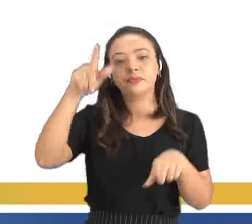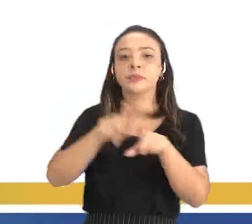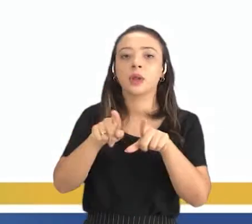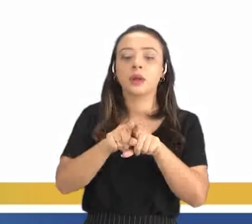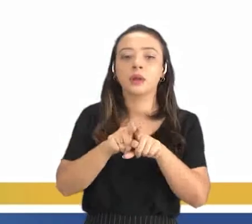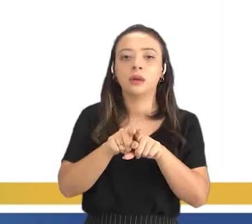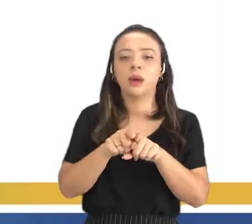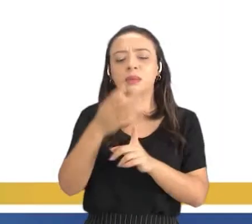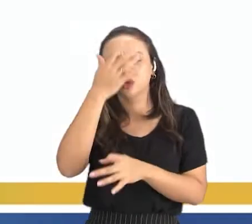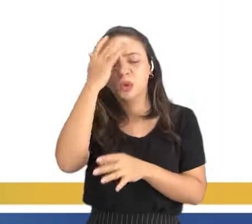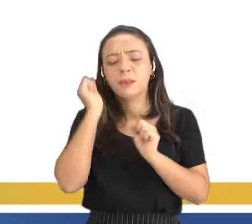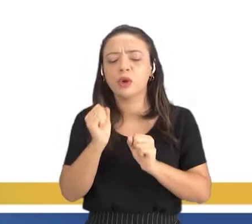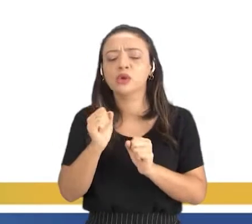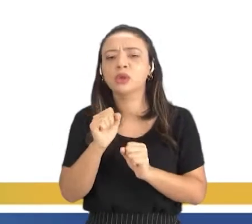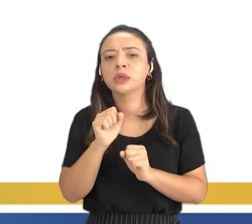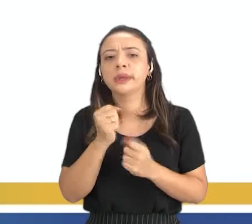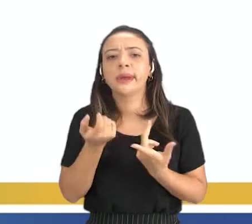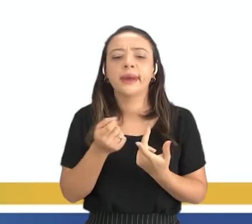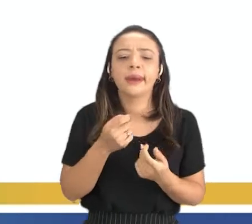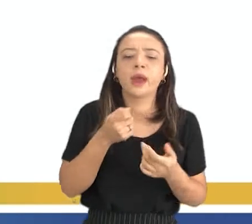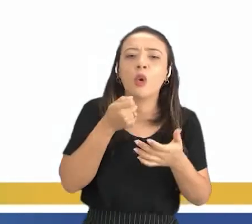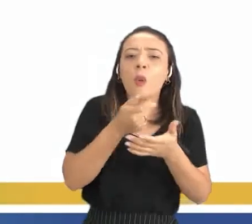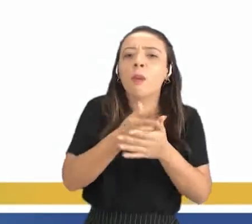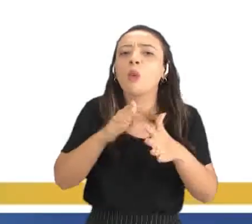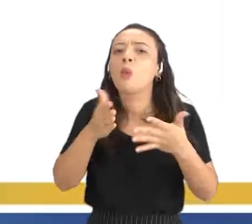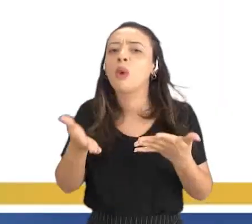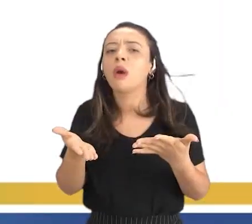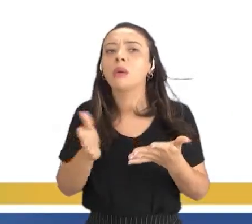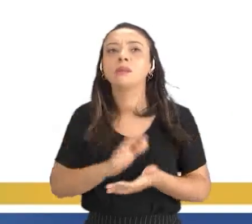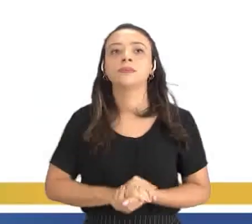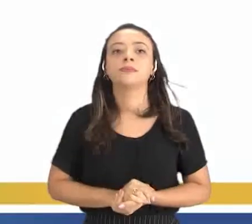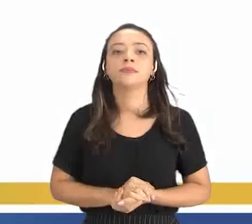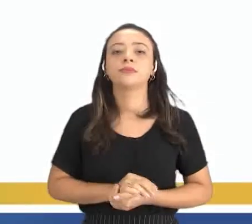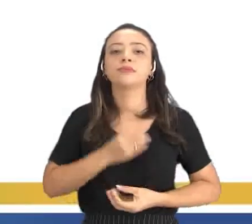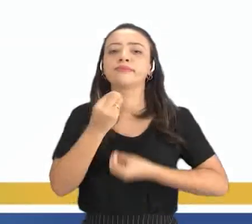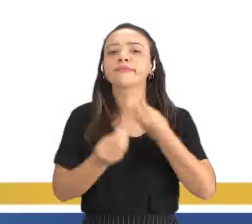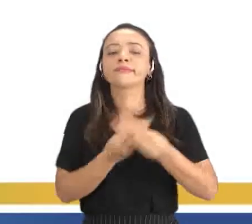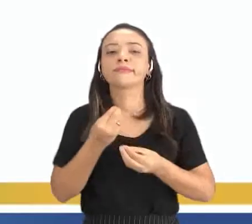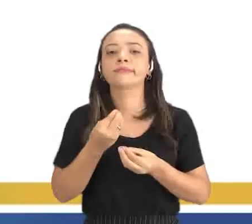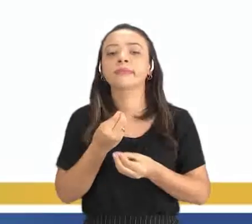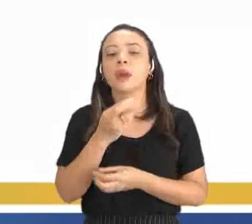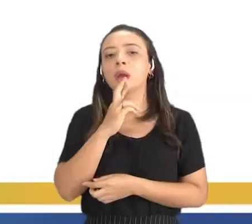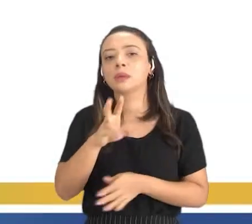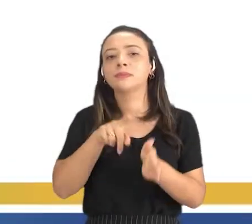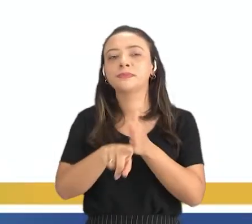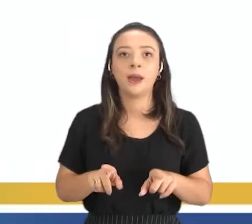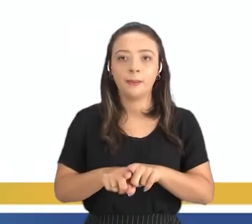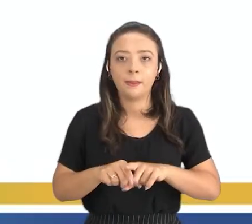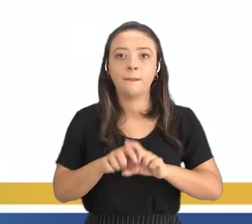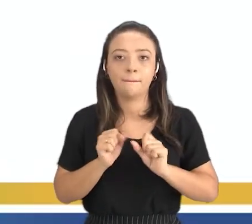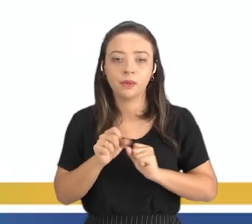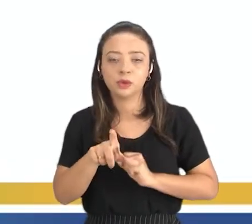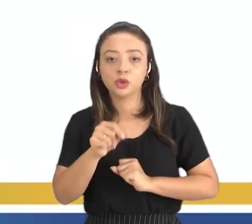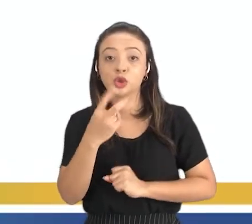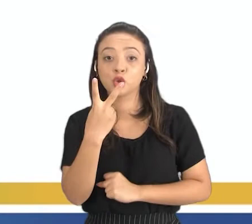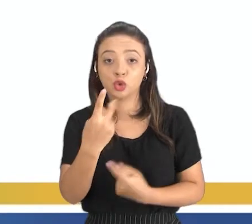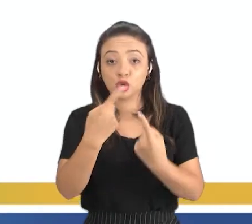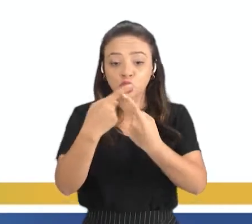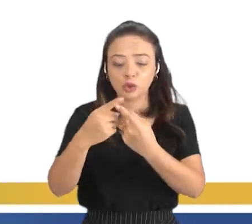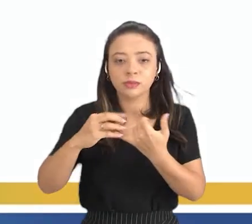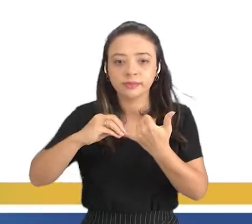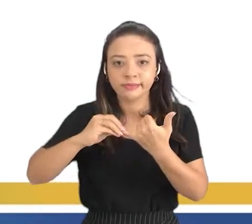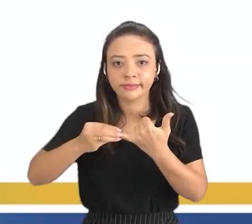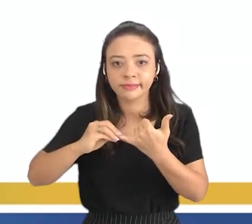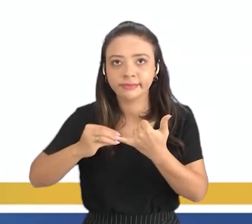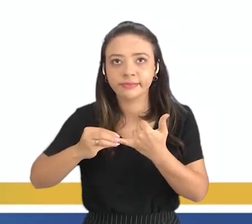cliente pode fazer o pedido? Então, observem aí na resolução do exemplo. Então, ele pode escolher aí 2 tipos de feijão,